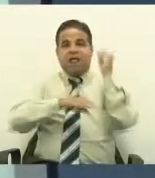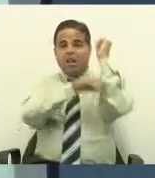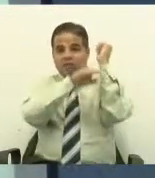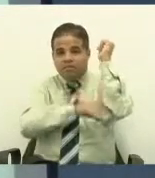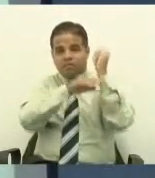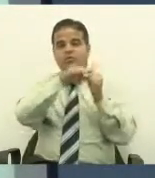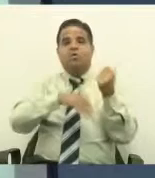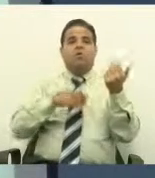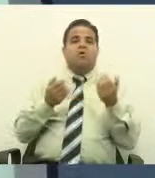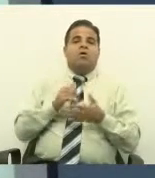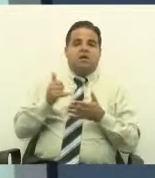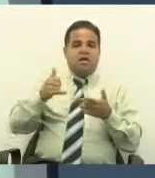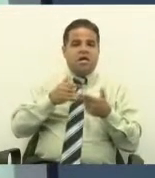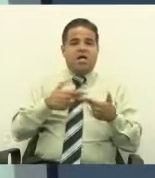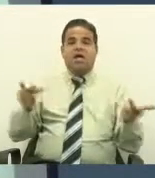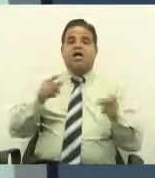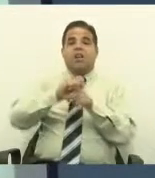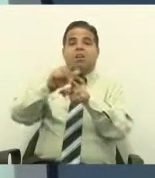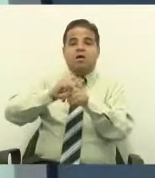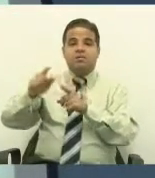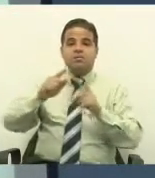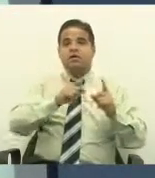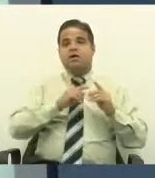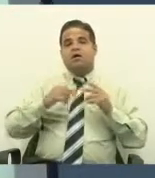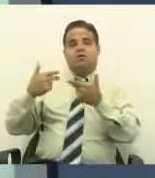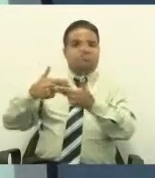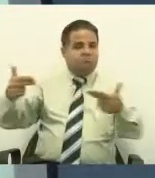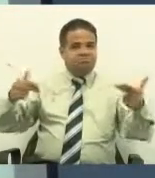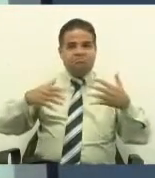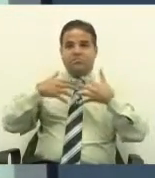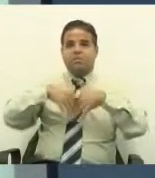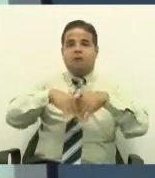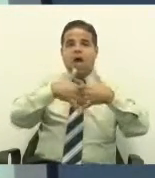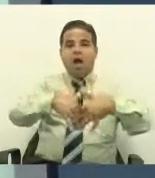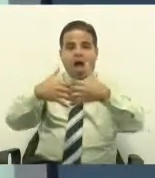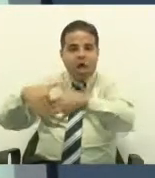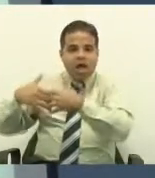elevadores, recarga, locação de imóvel, locação de máquinas.